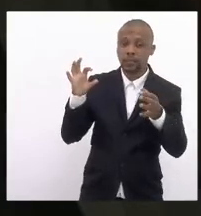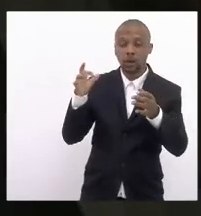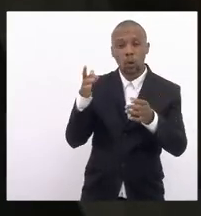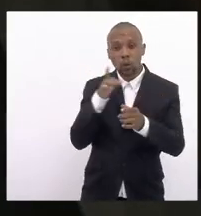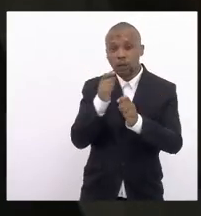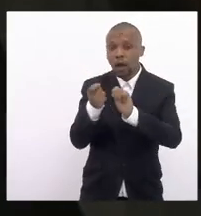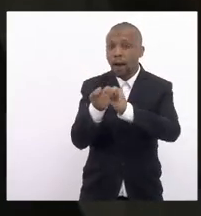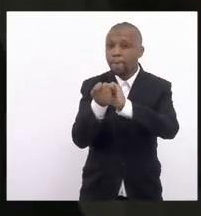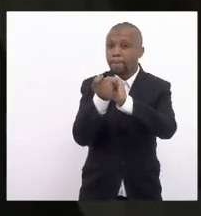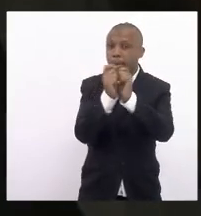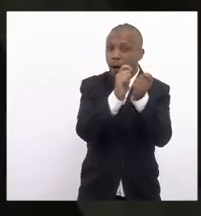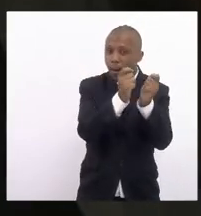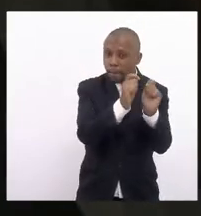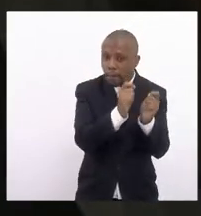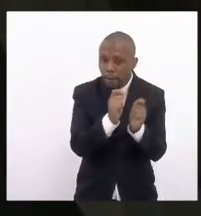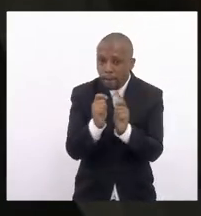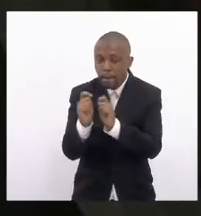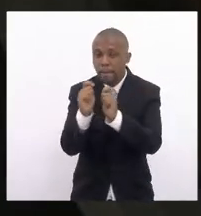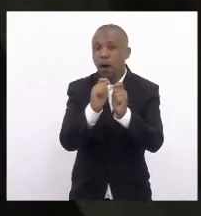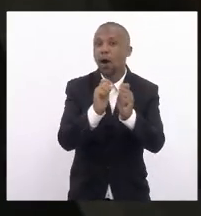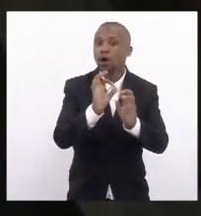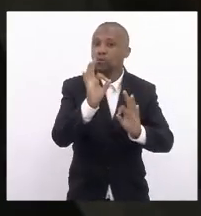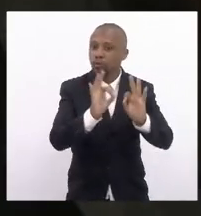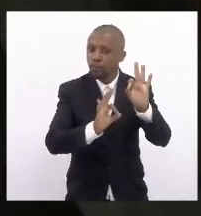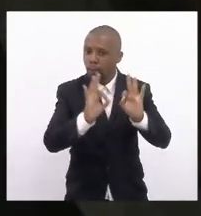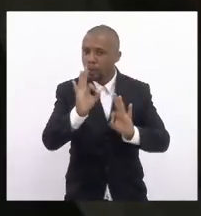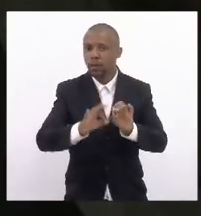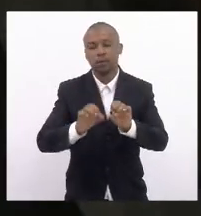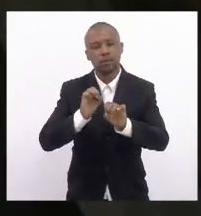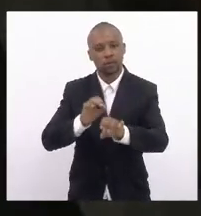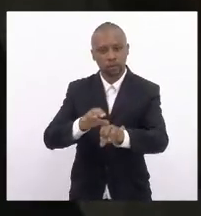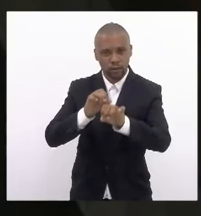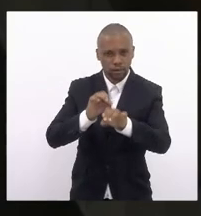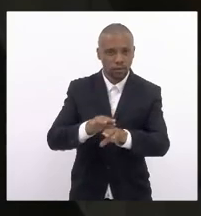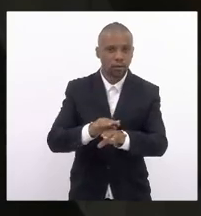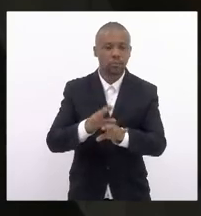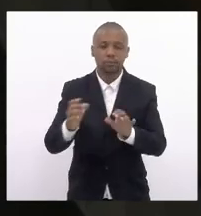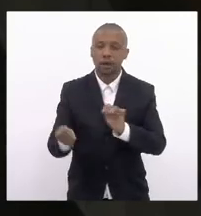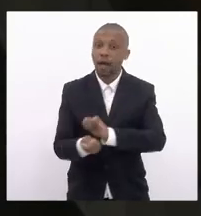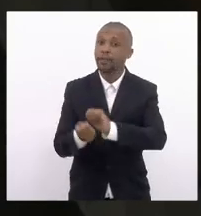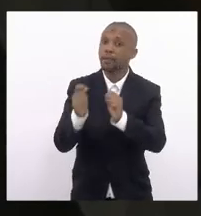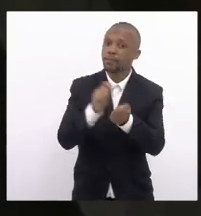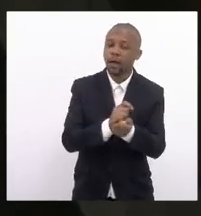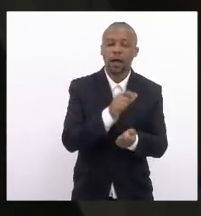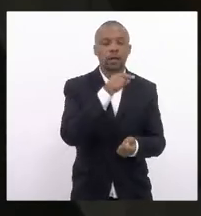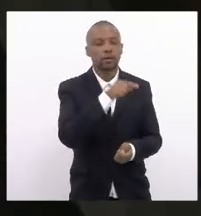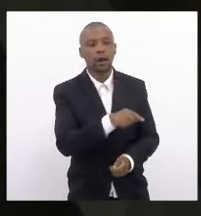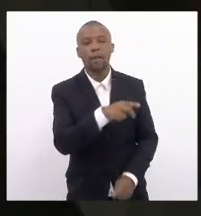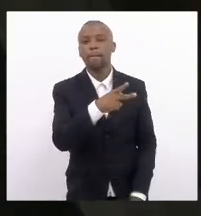adaptassem, ajustassem os seus respectivos planos de educação ao Plano Nacional. Ora,